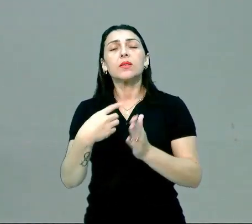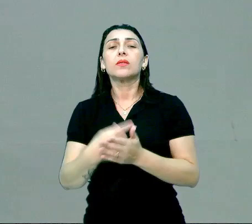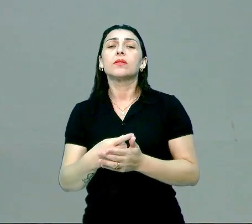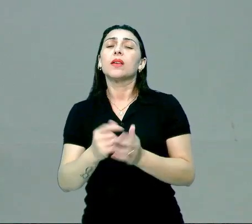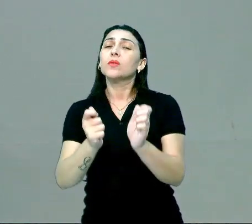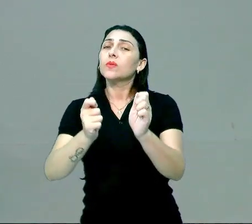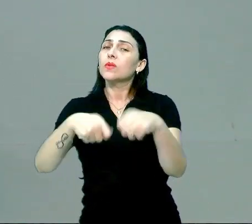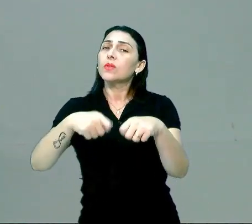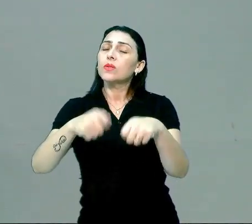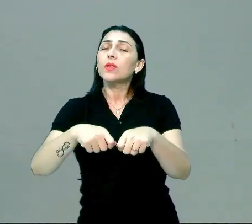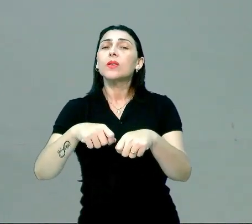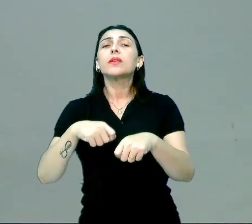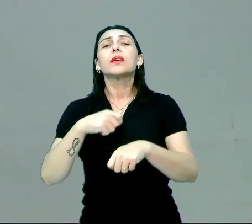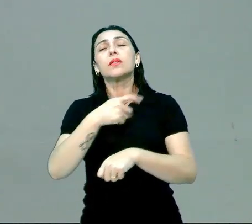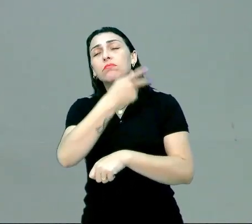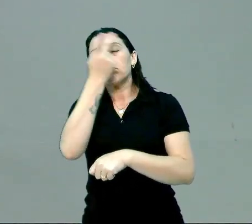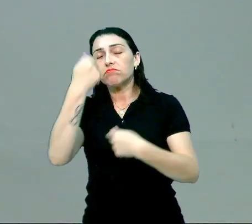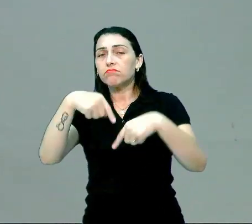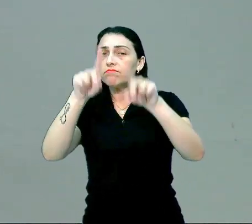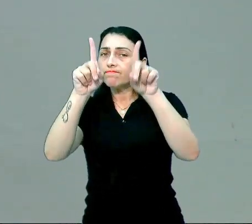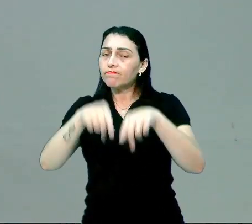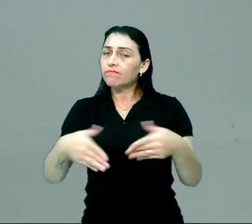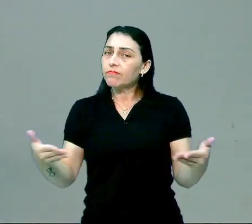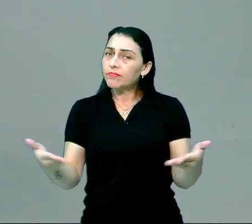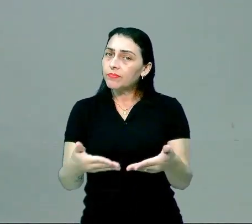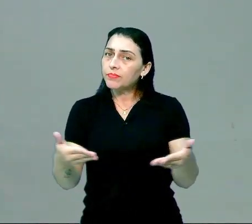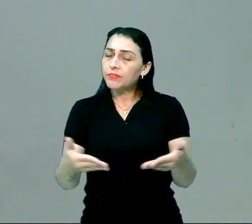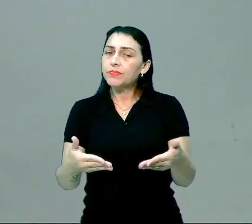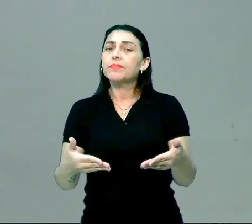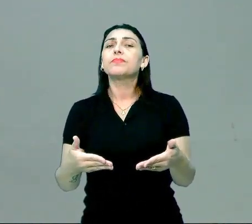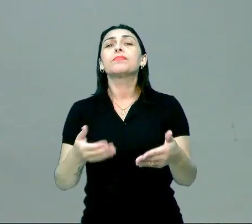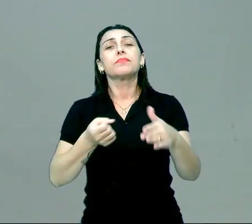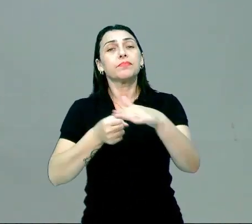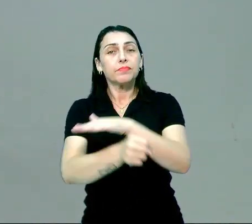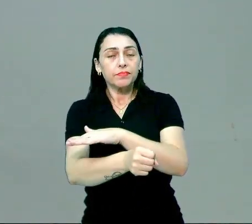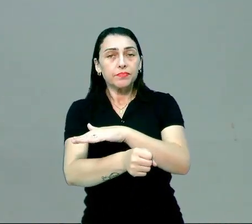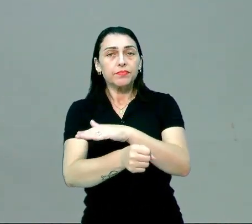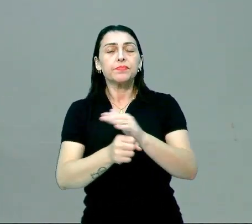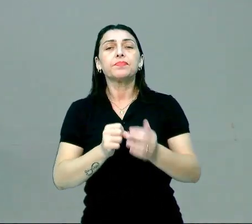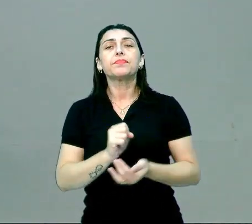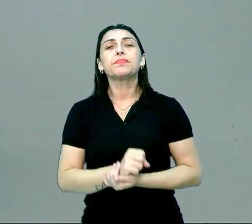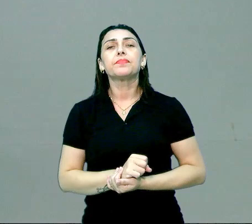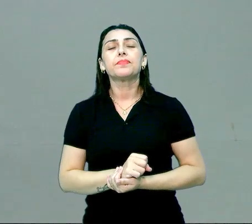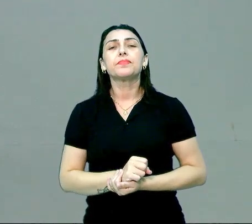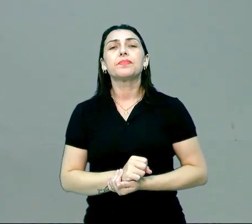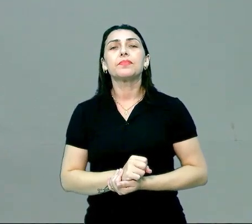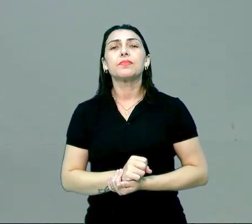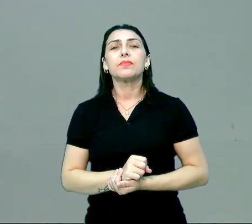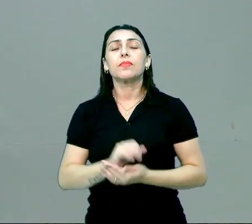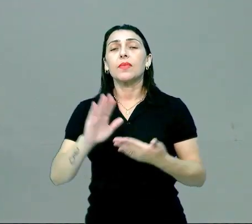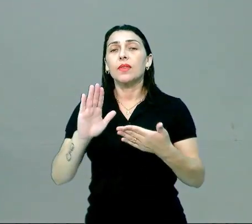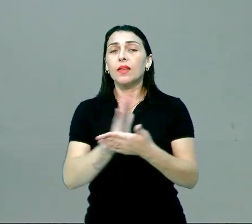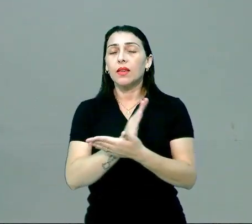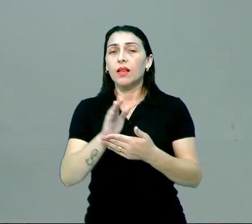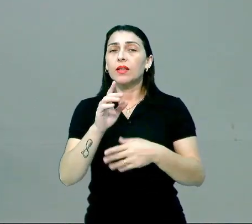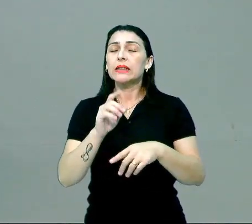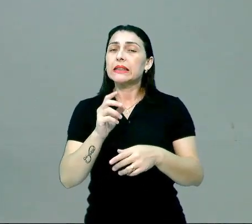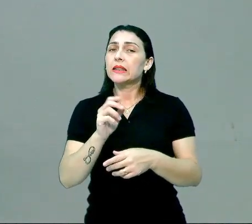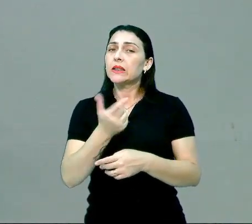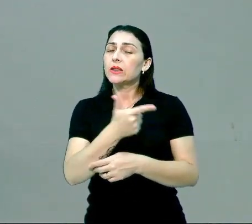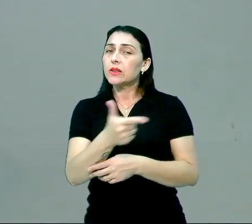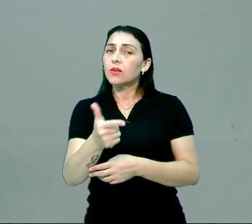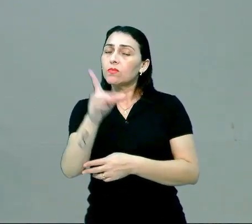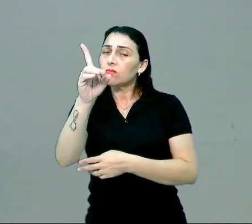as condições em que muitos trabalhadores hoje eles estão inseridos, Muitas das vezes